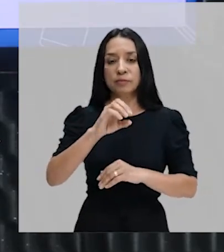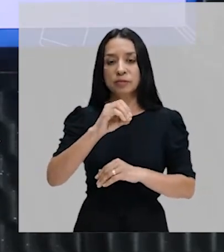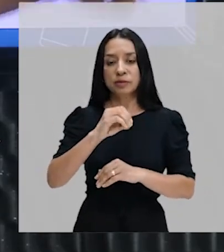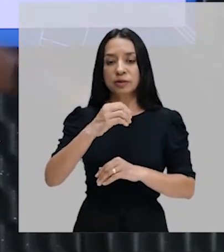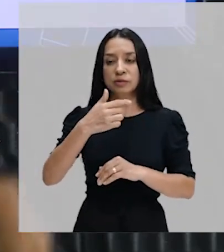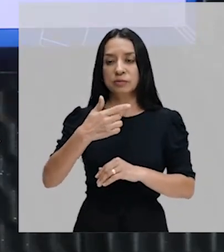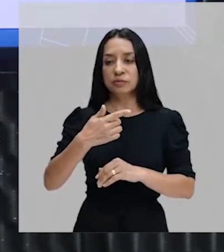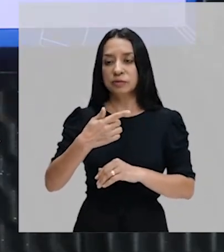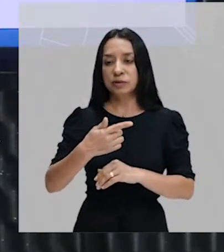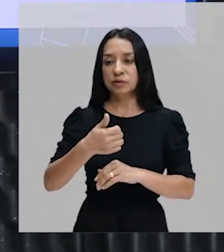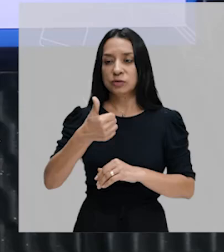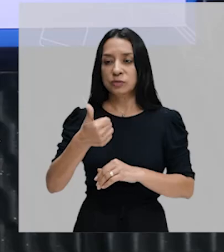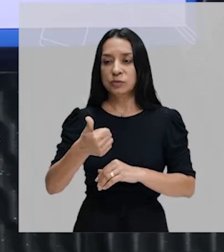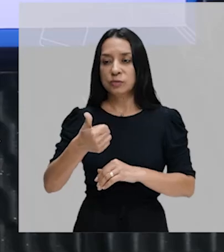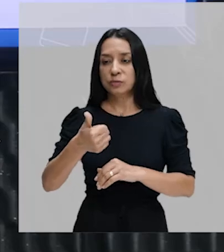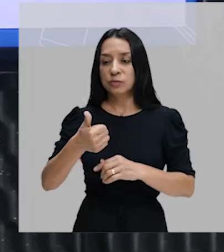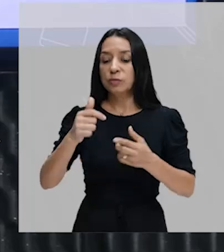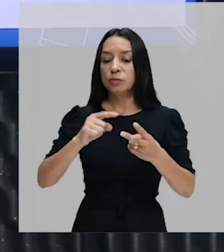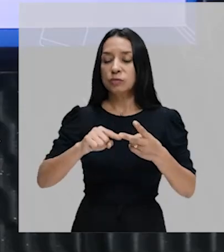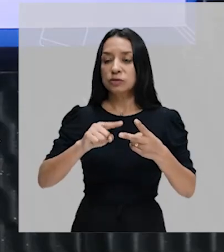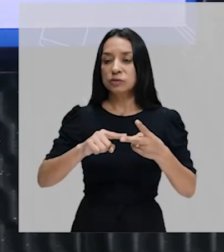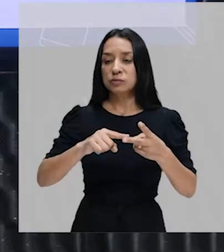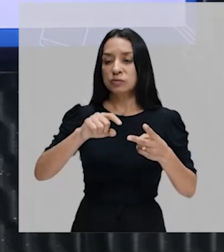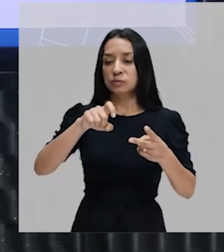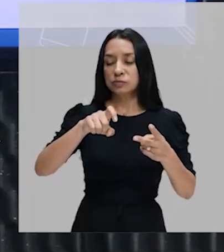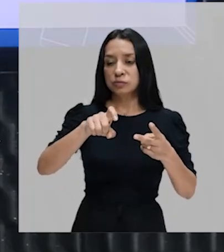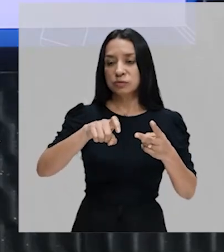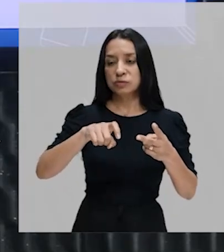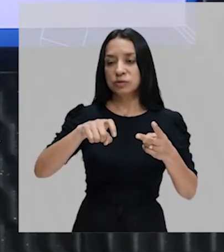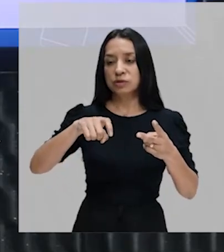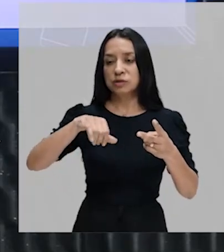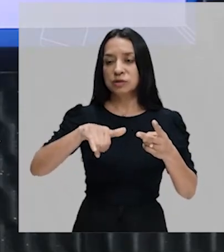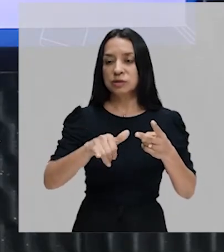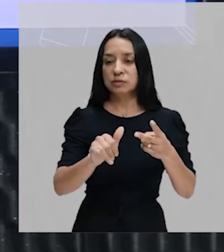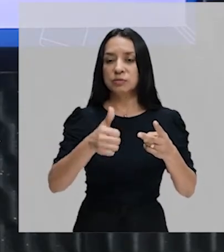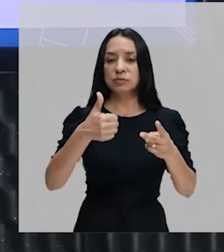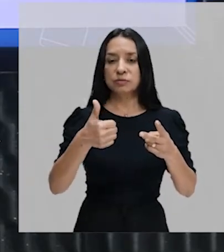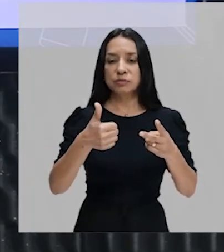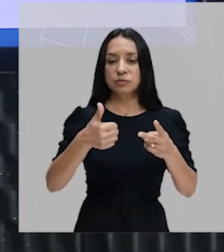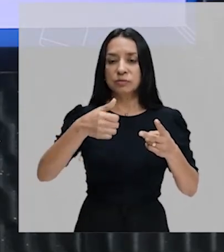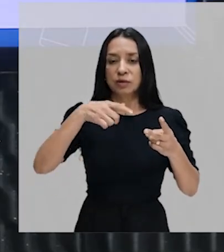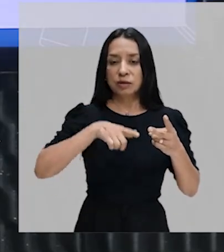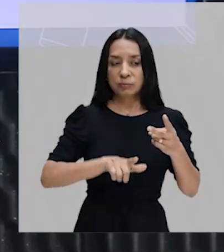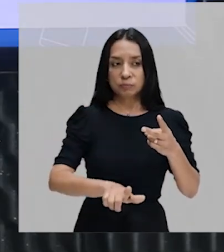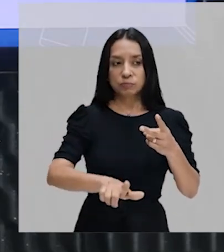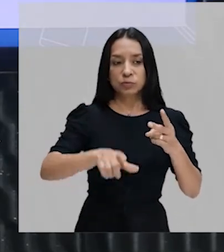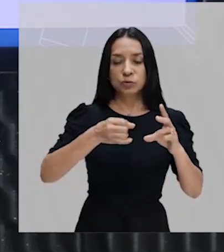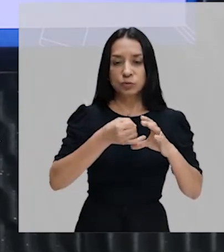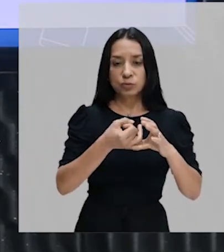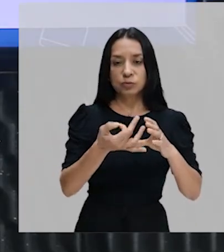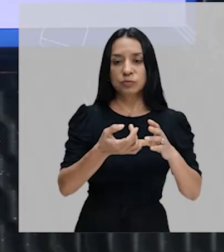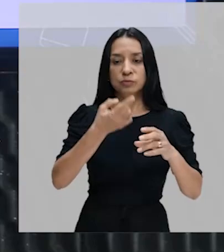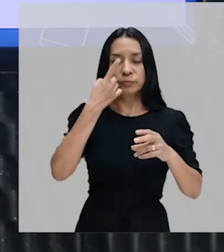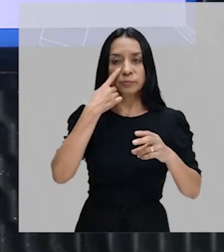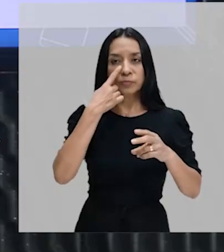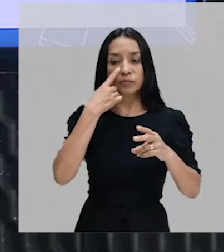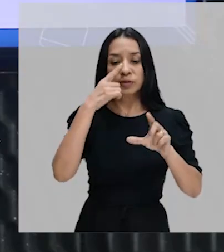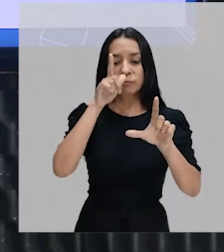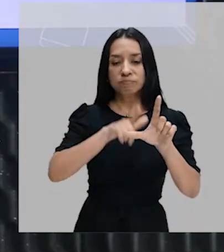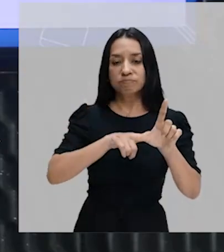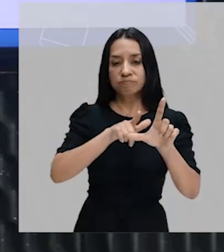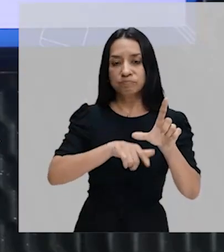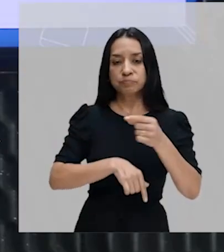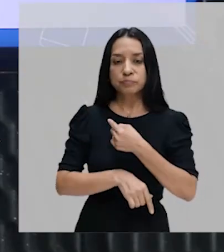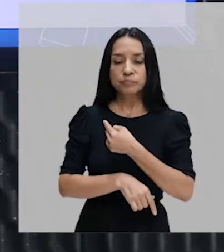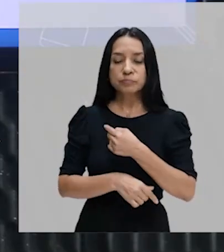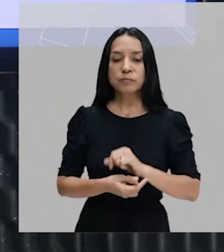conjunto, x, y e 1, tá? Então, aqui, ó, só repetir os conjuntos e, como eu te disse, vamos analisar letra por